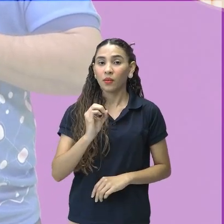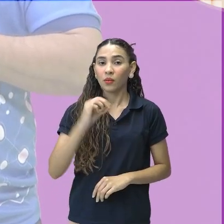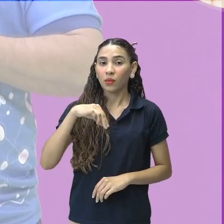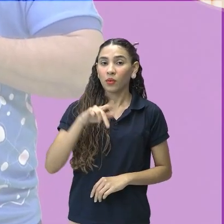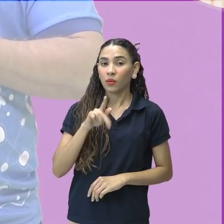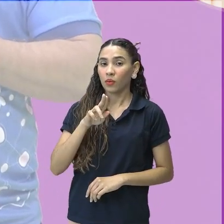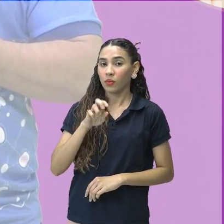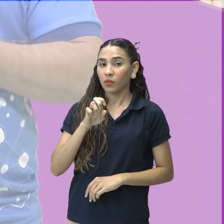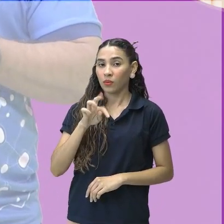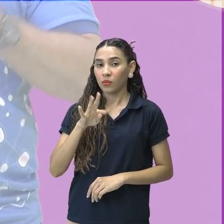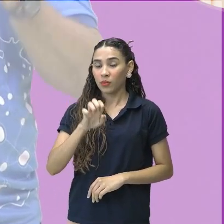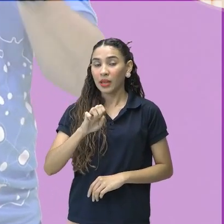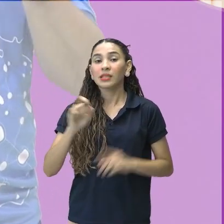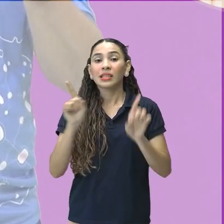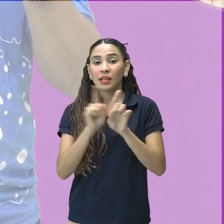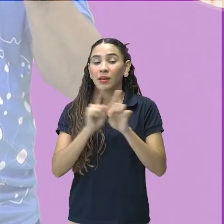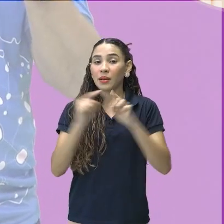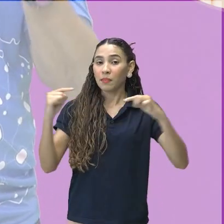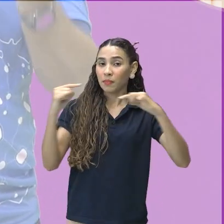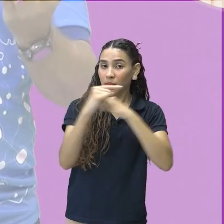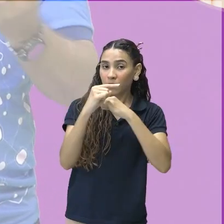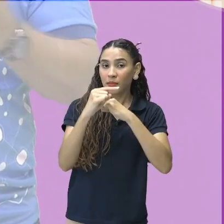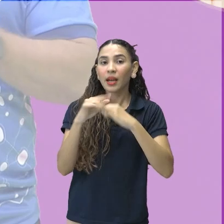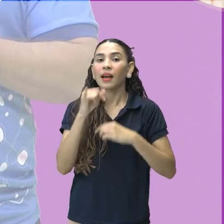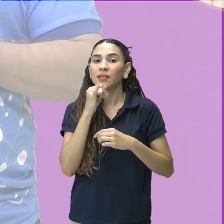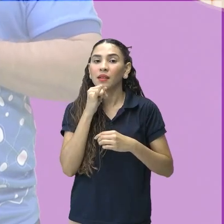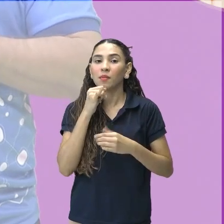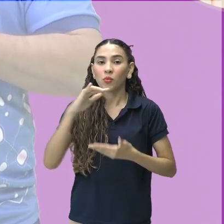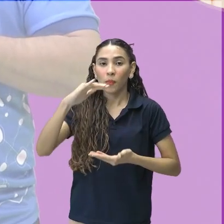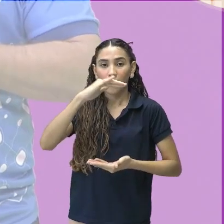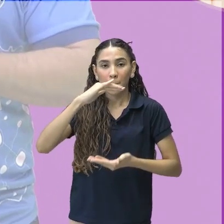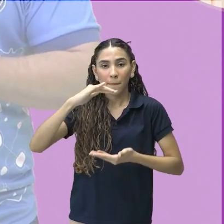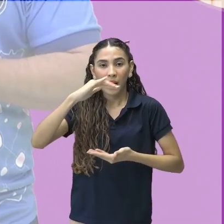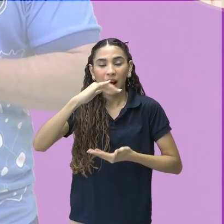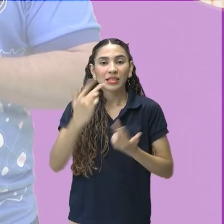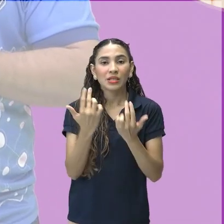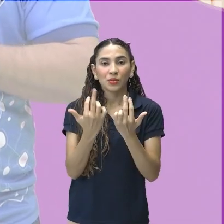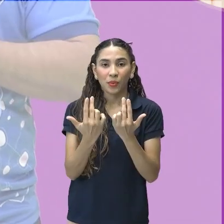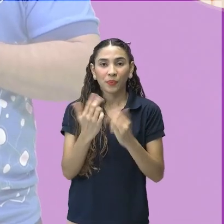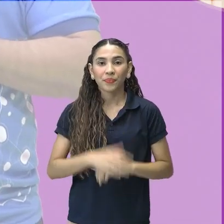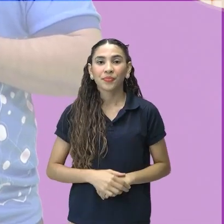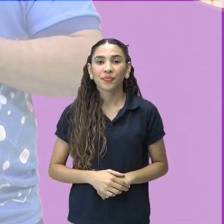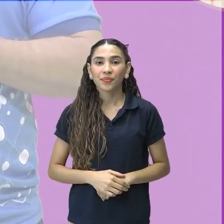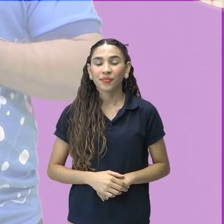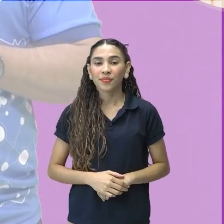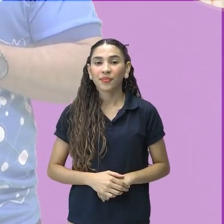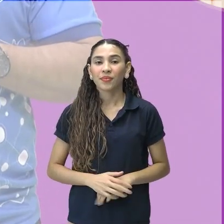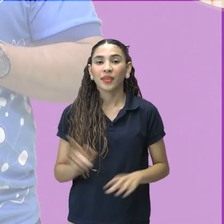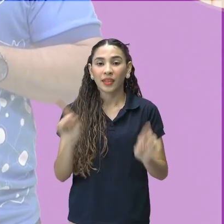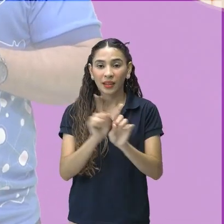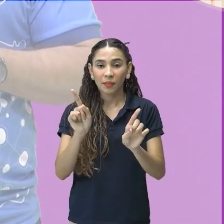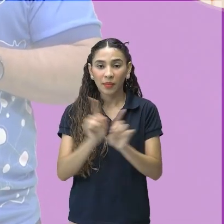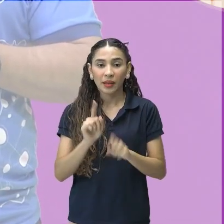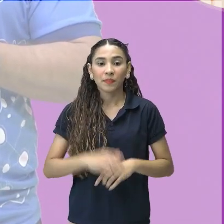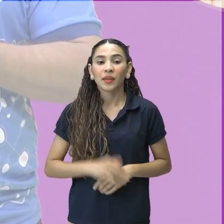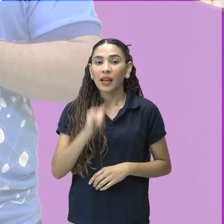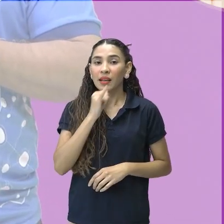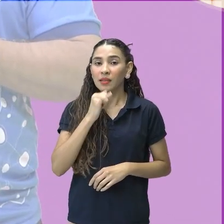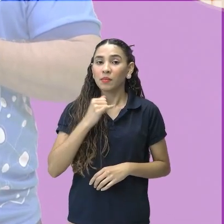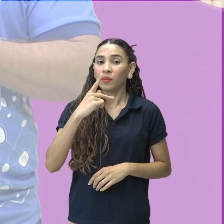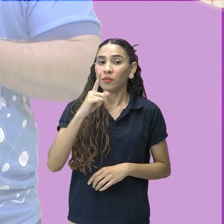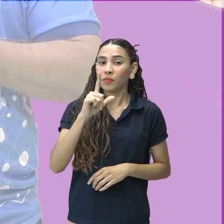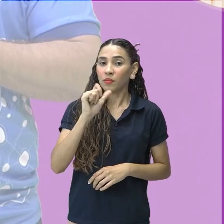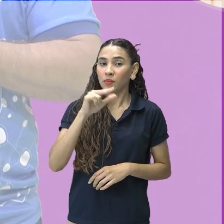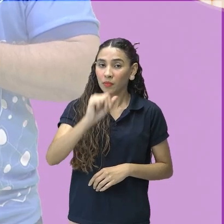e paralelas, ou seja, né, as suas bases elas vão ter as mesmas medidas. Além das faces